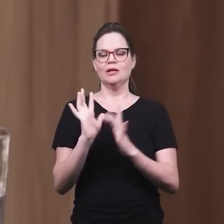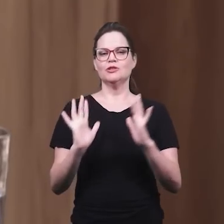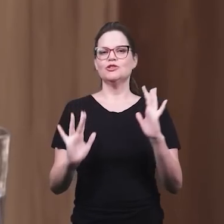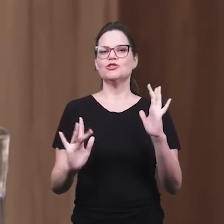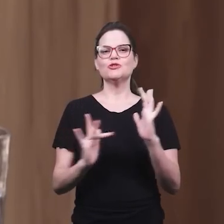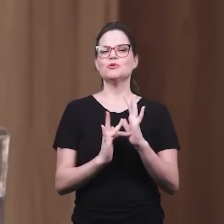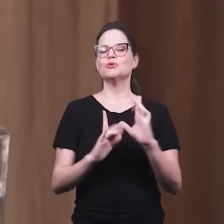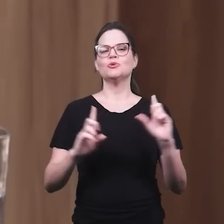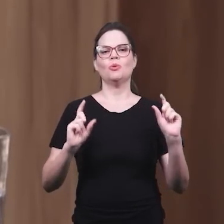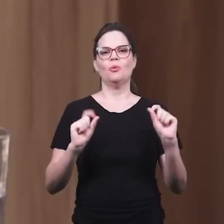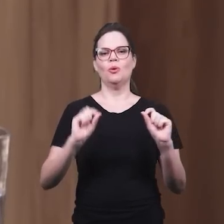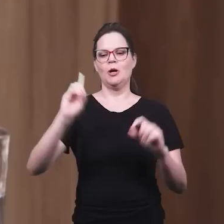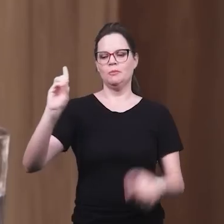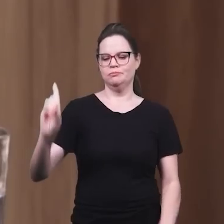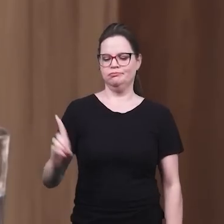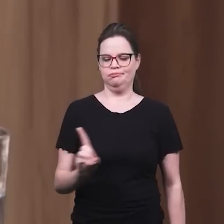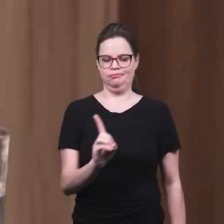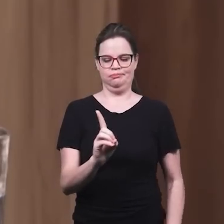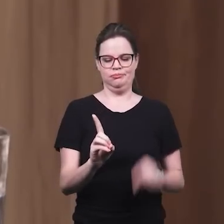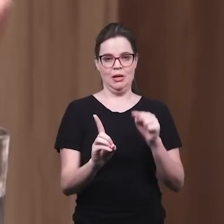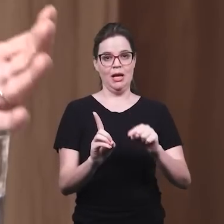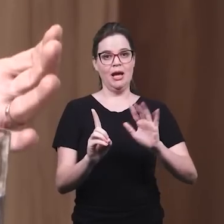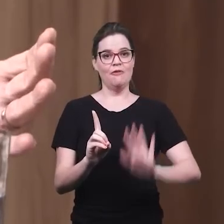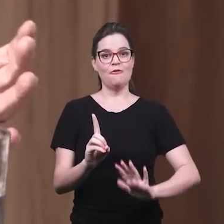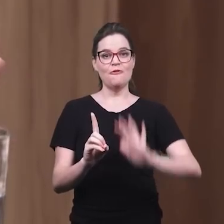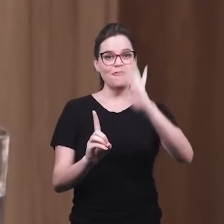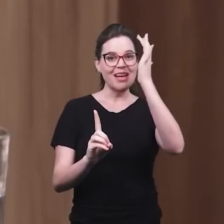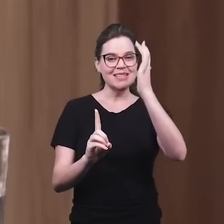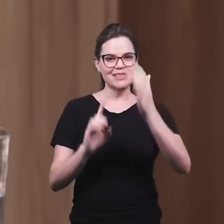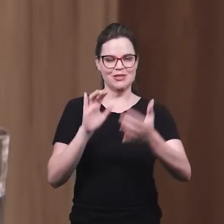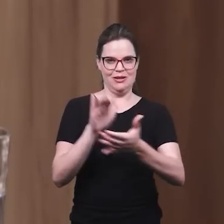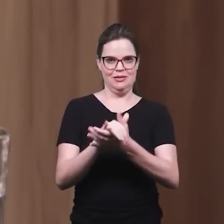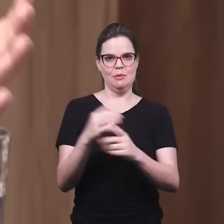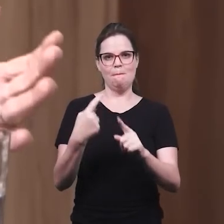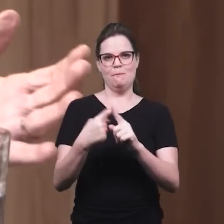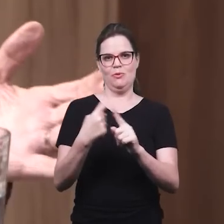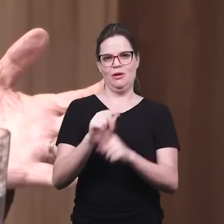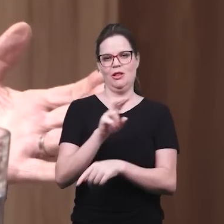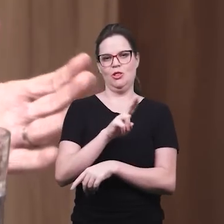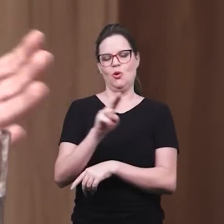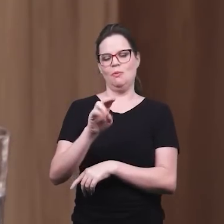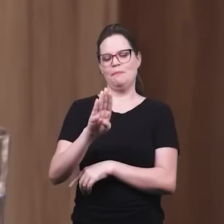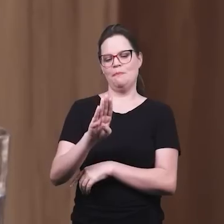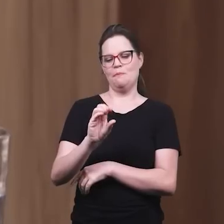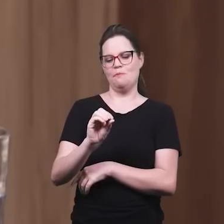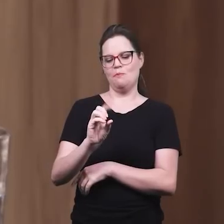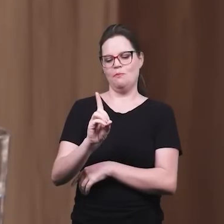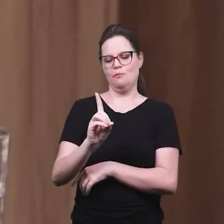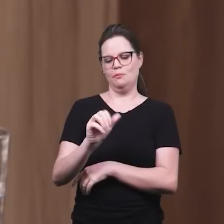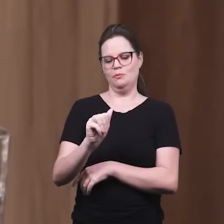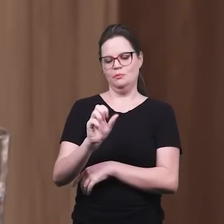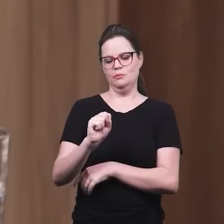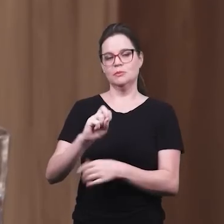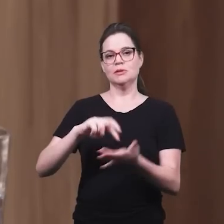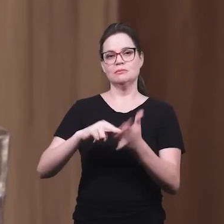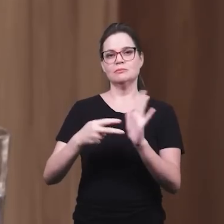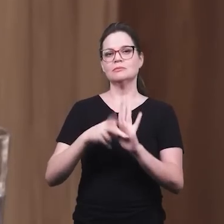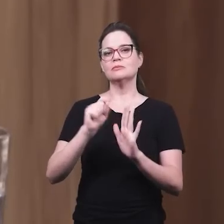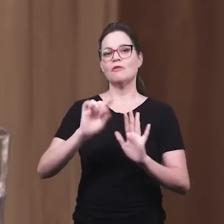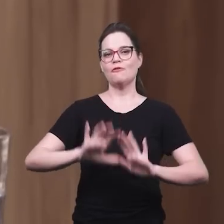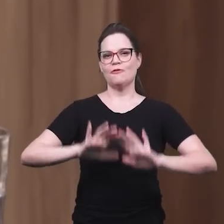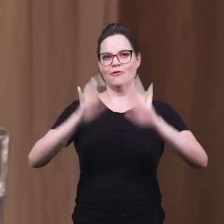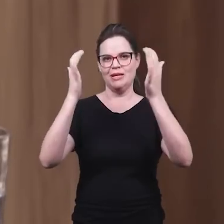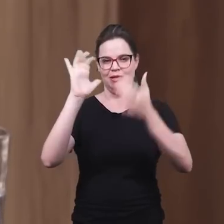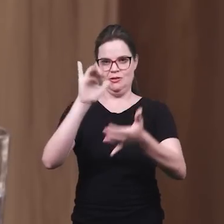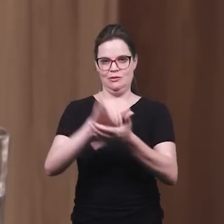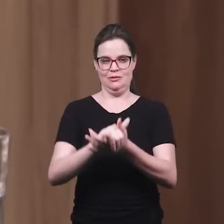usar exatamente uma festa de casamento, né? Bodas quer dizer festa de casamento, né? e que ali